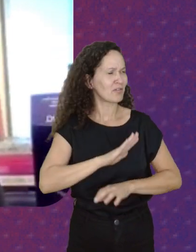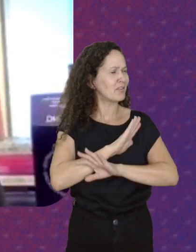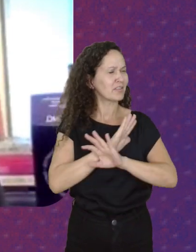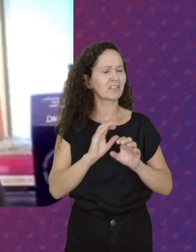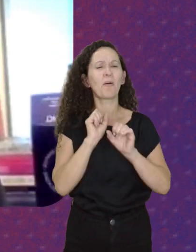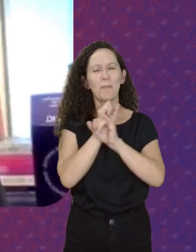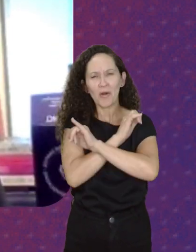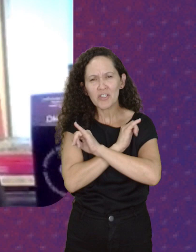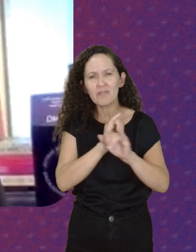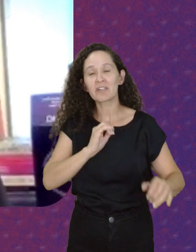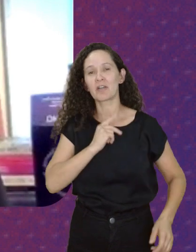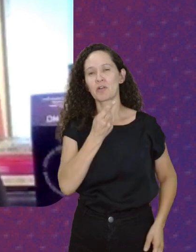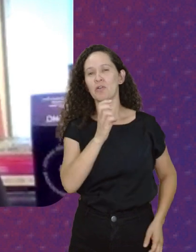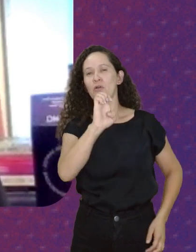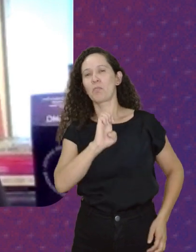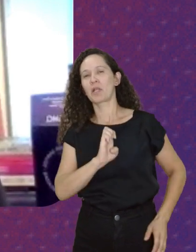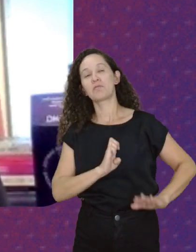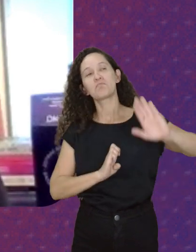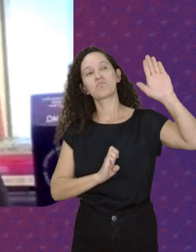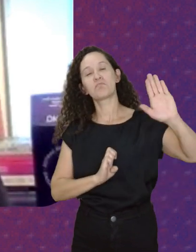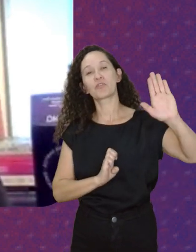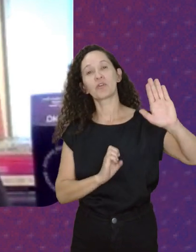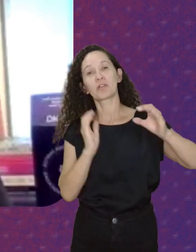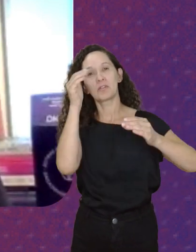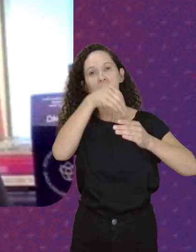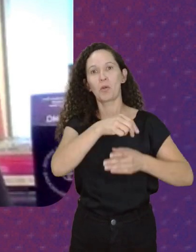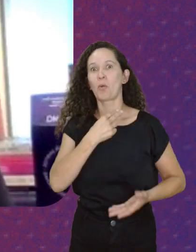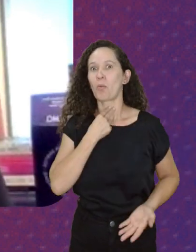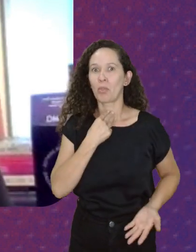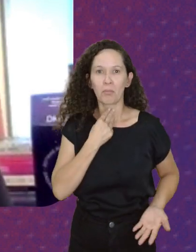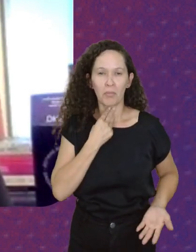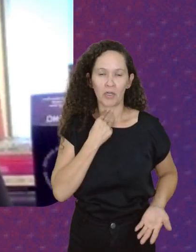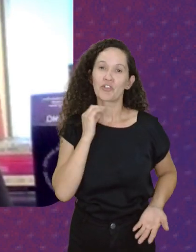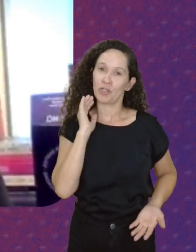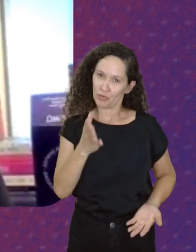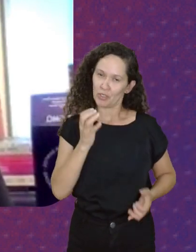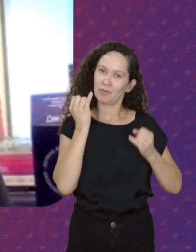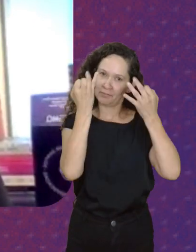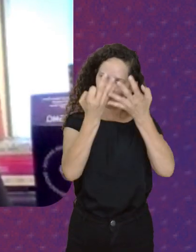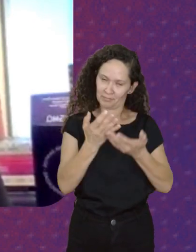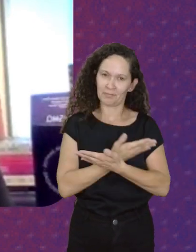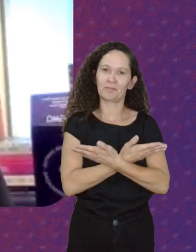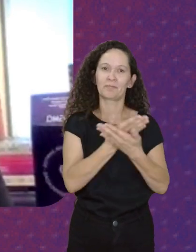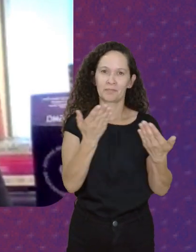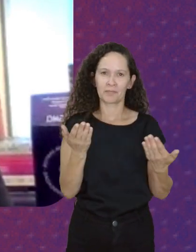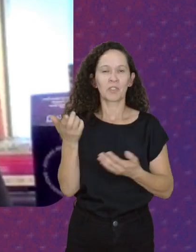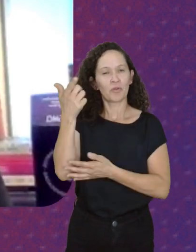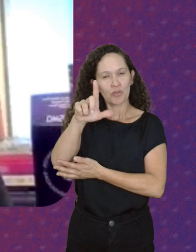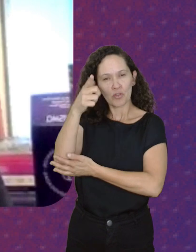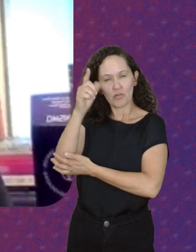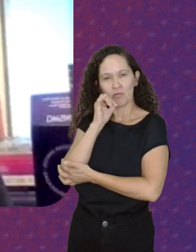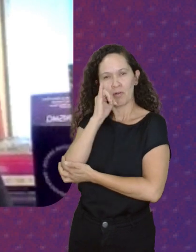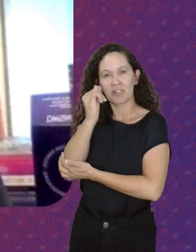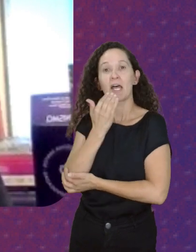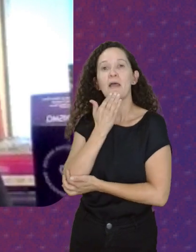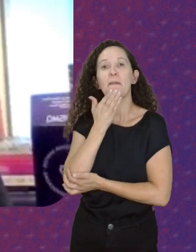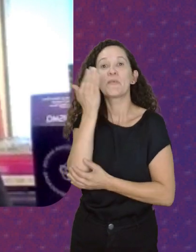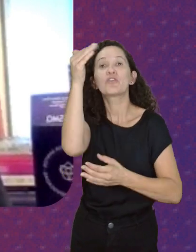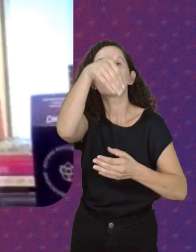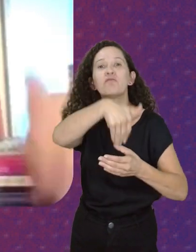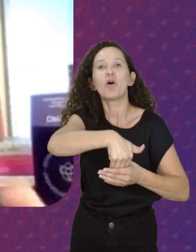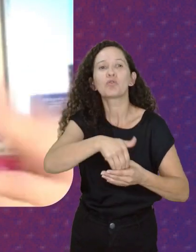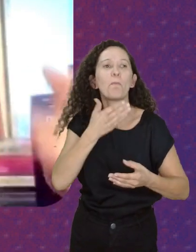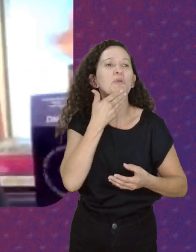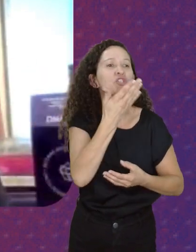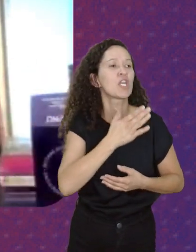vai disputar as eleições. O que você não pode fazer, como eu já mencionei aqui, vou ficar repisando, é pedir voto de forma